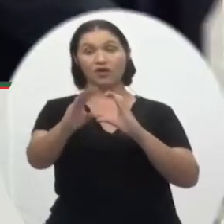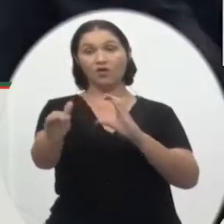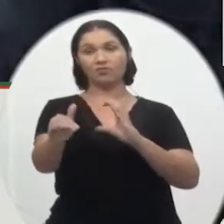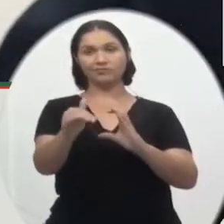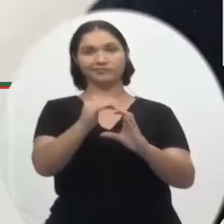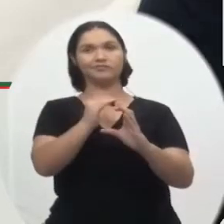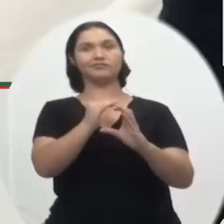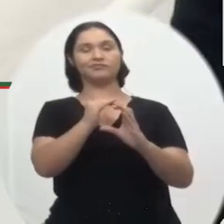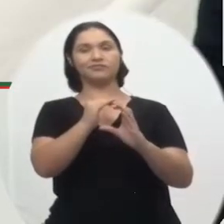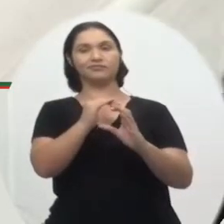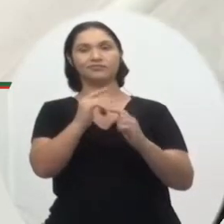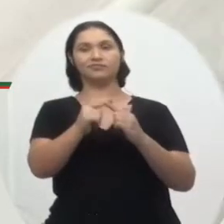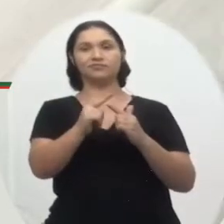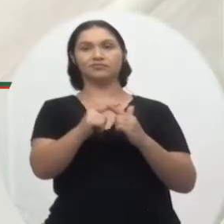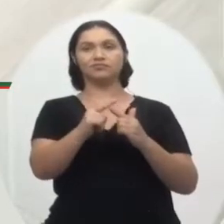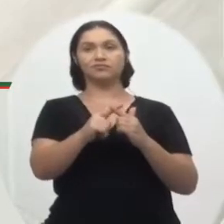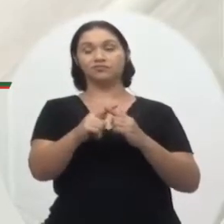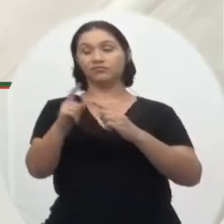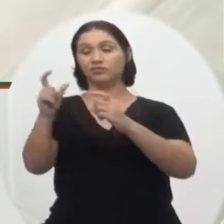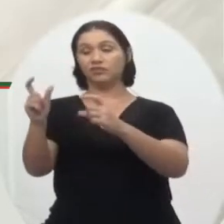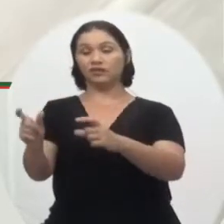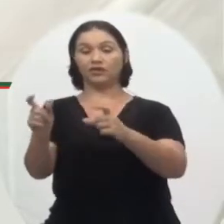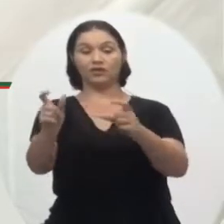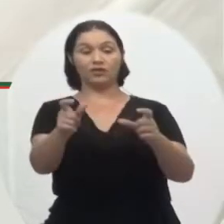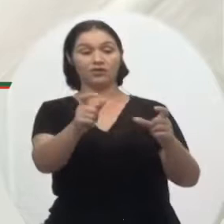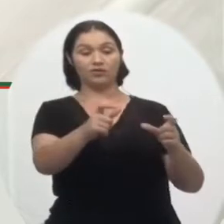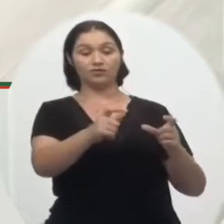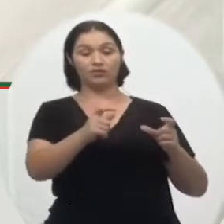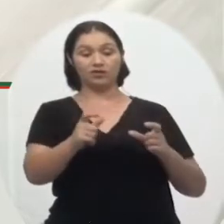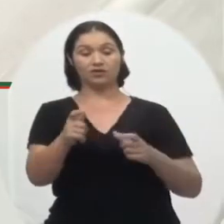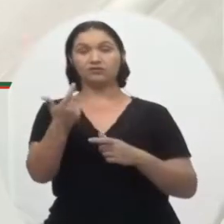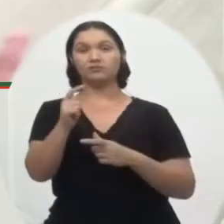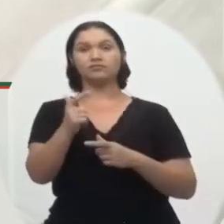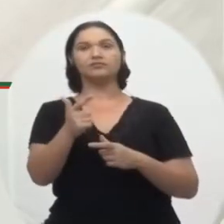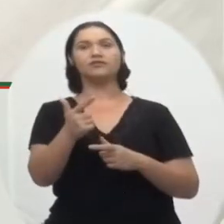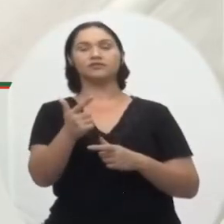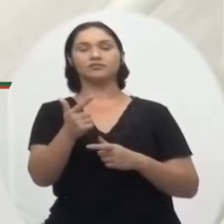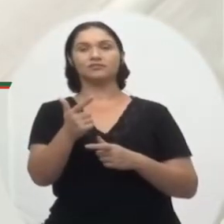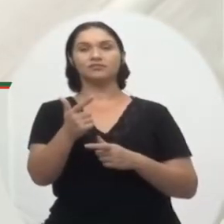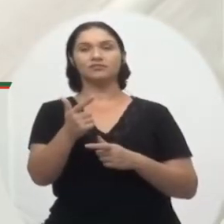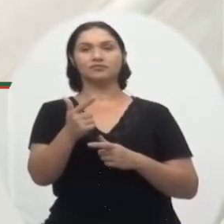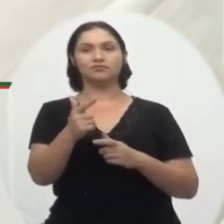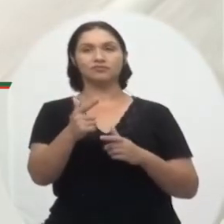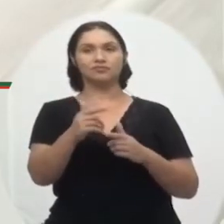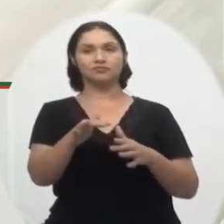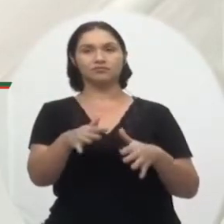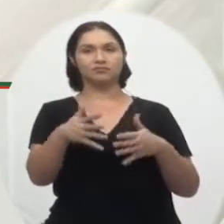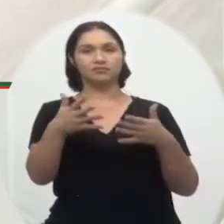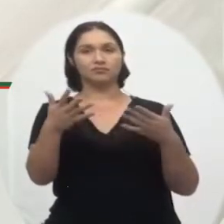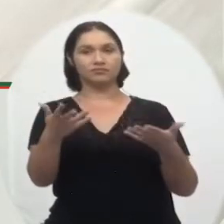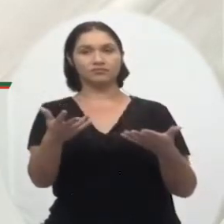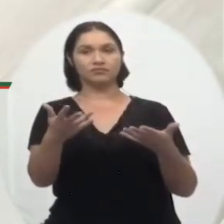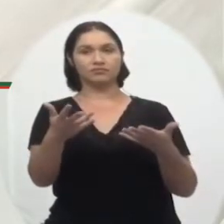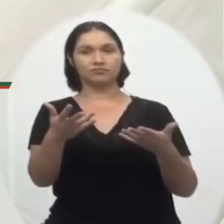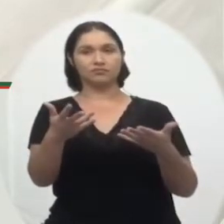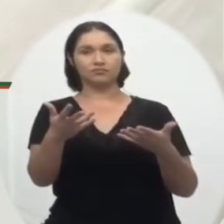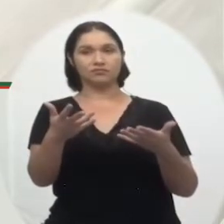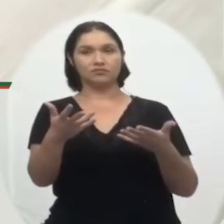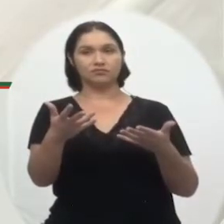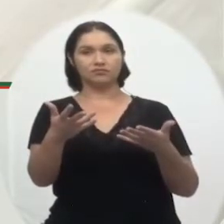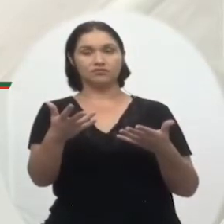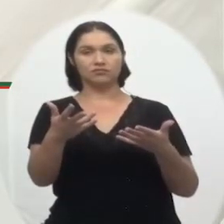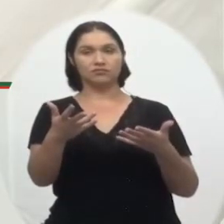eficiência não é a melhor, você tem que escolher. Isso estimula a melhorar a própria eficiência. E isso o Correio tem